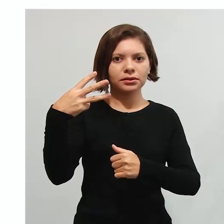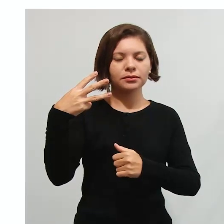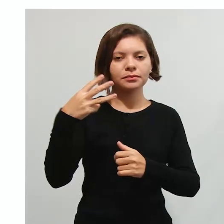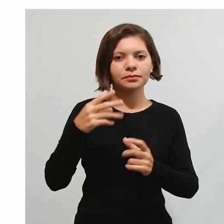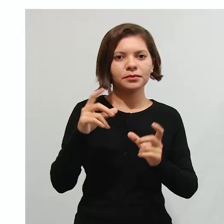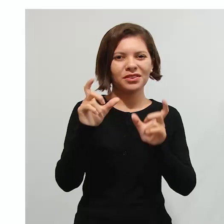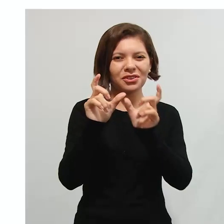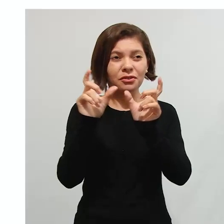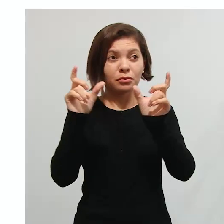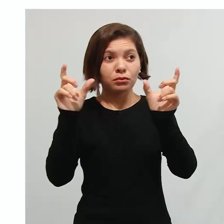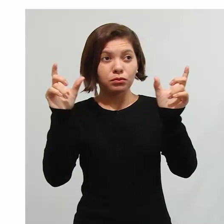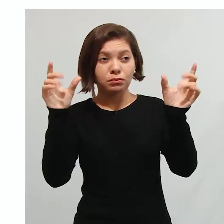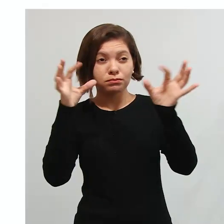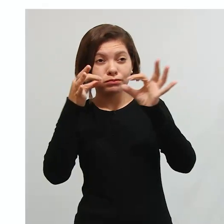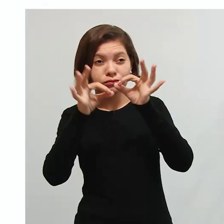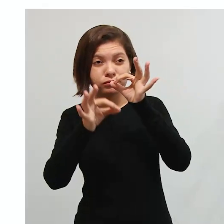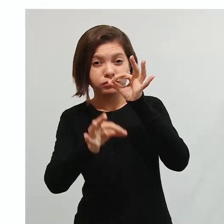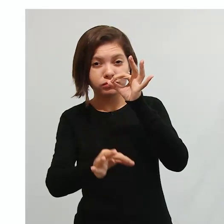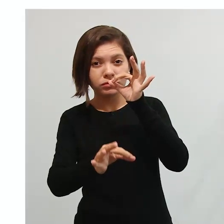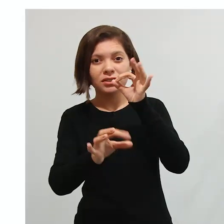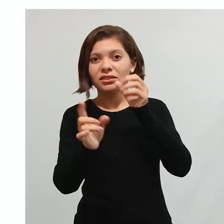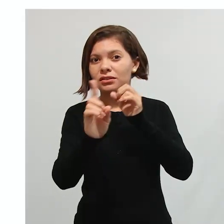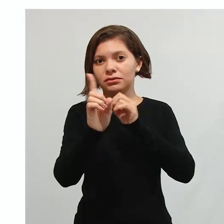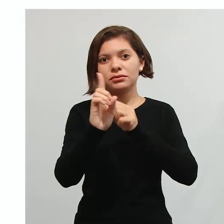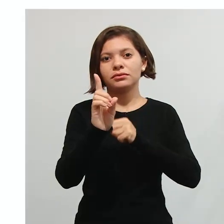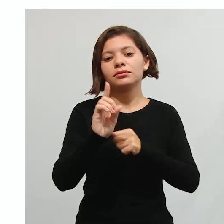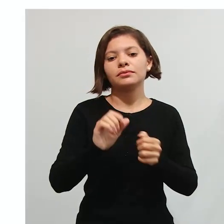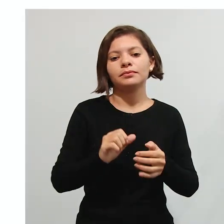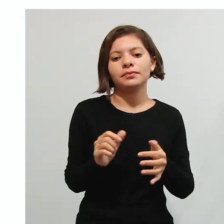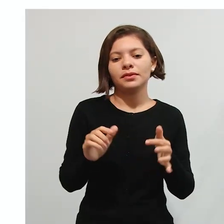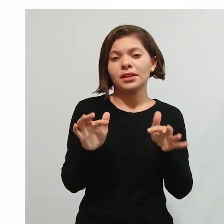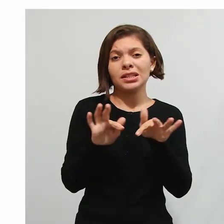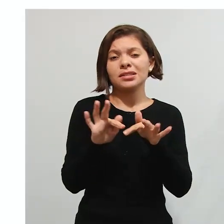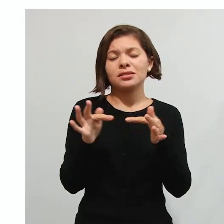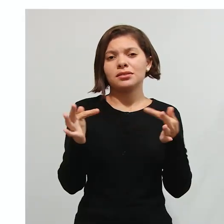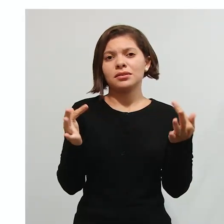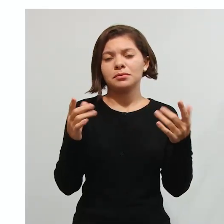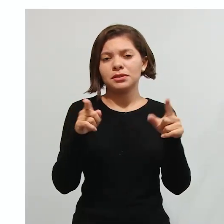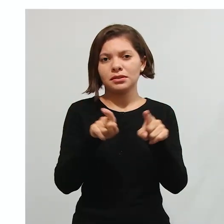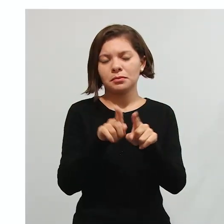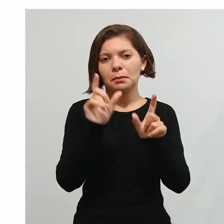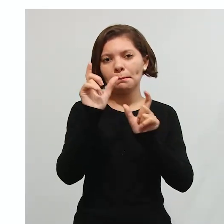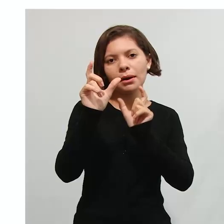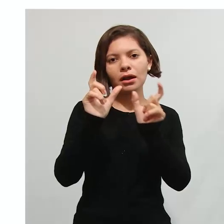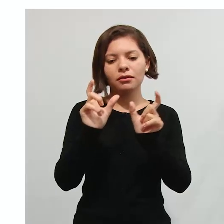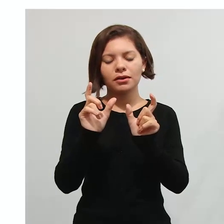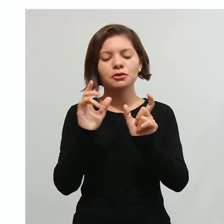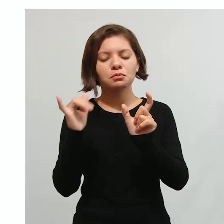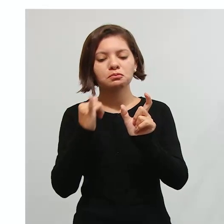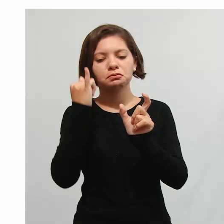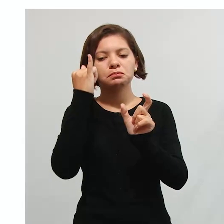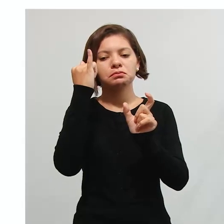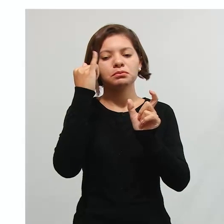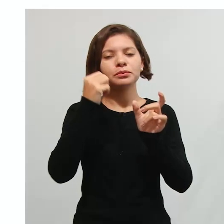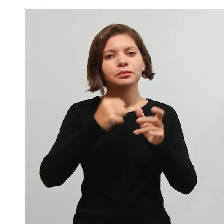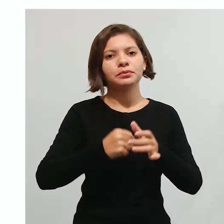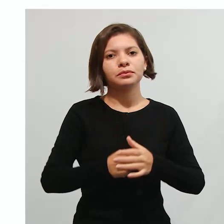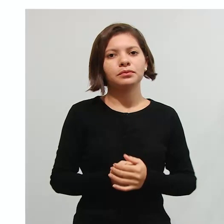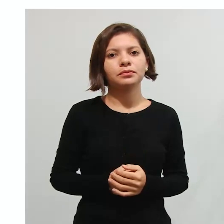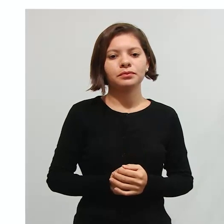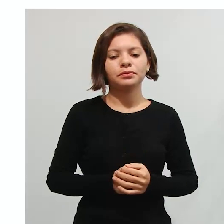conciso né não fazer frases muito muito longas e simplicidade também apenas palavras